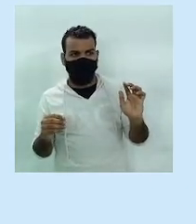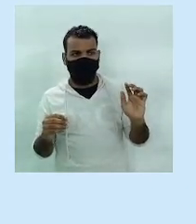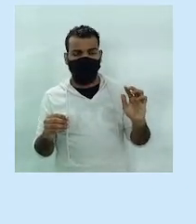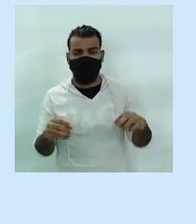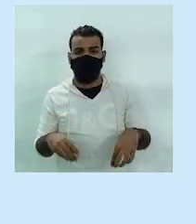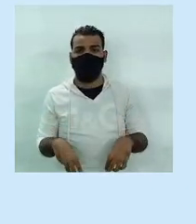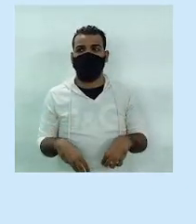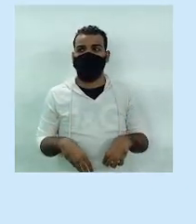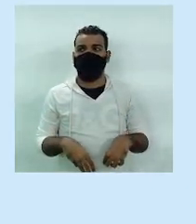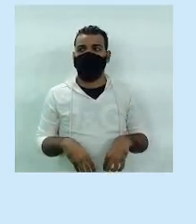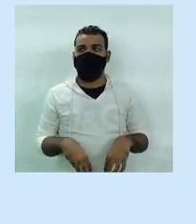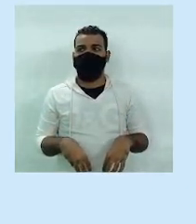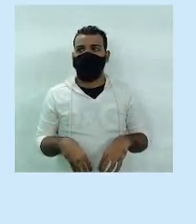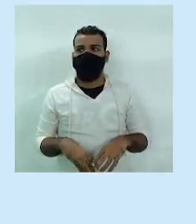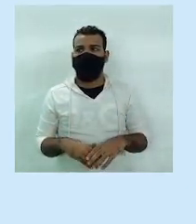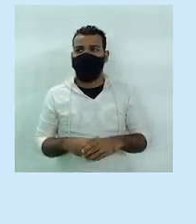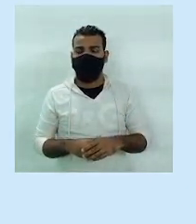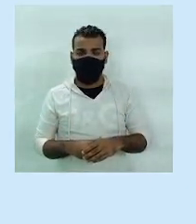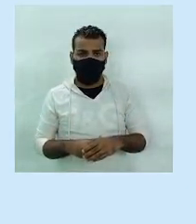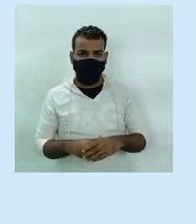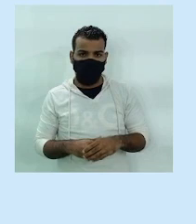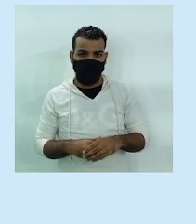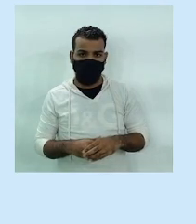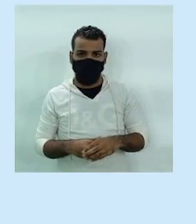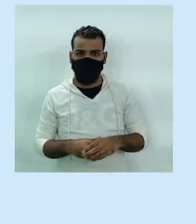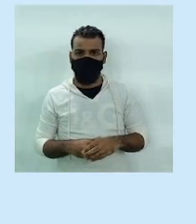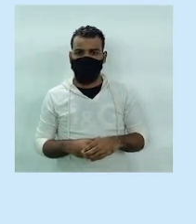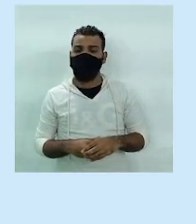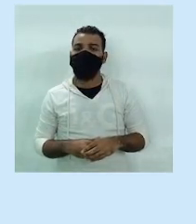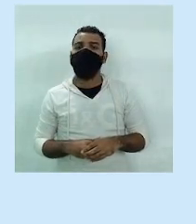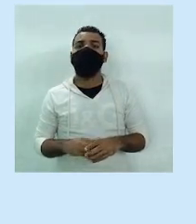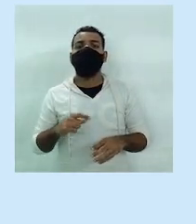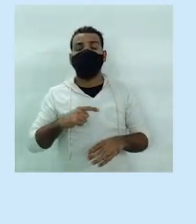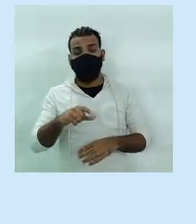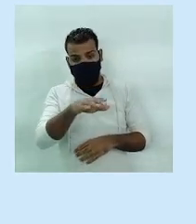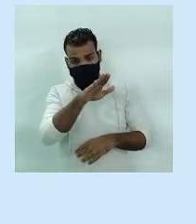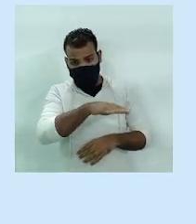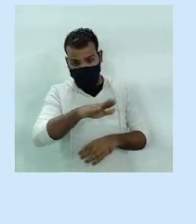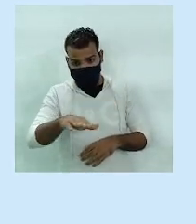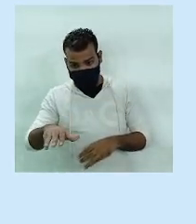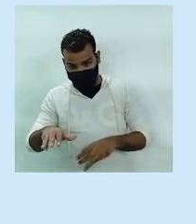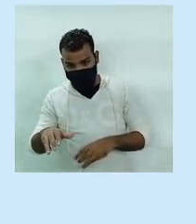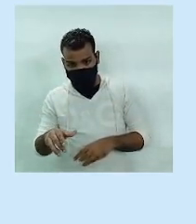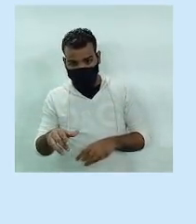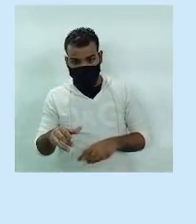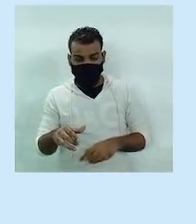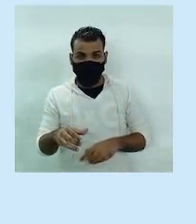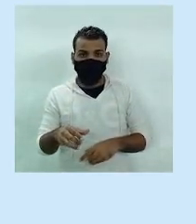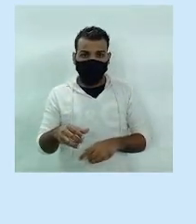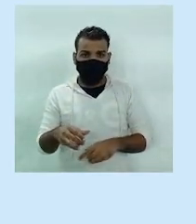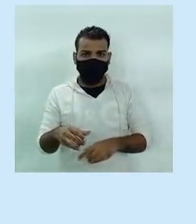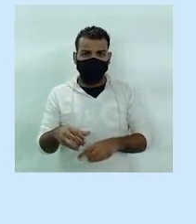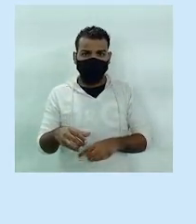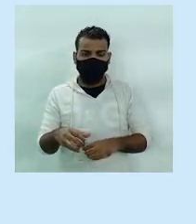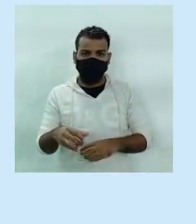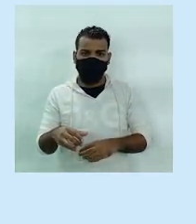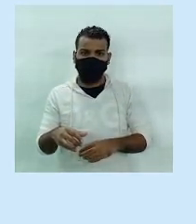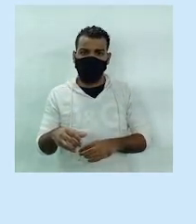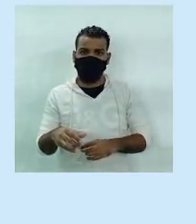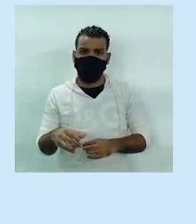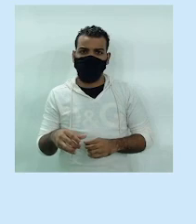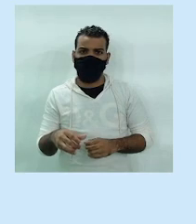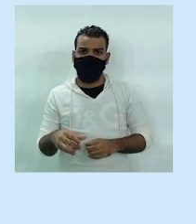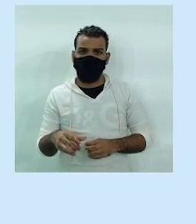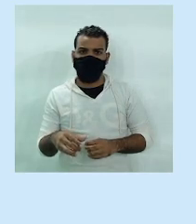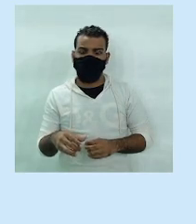Normalmente, com os culumins, as crianças que, pela tenra idade,